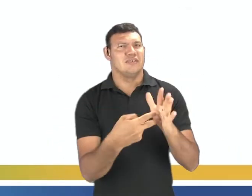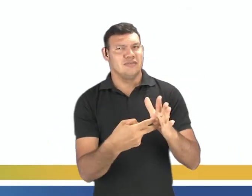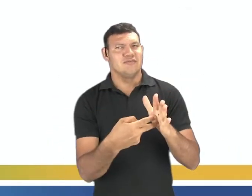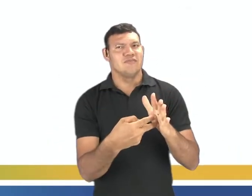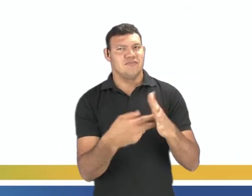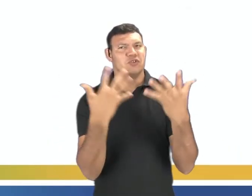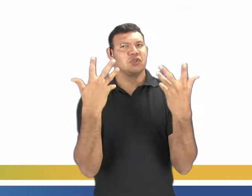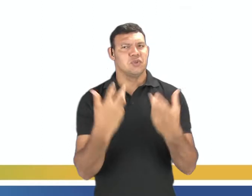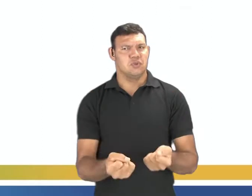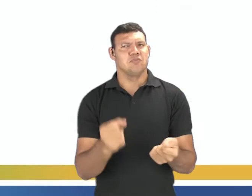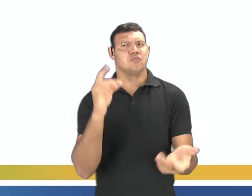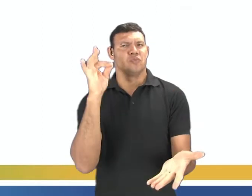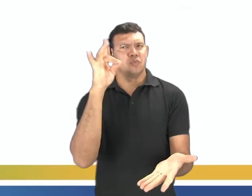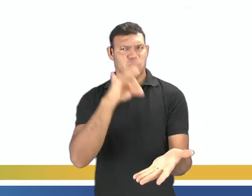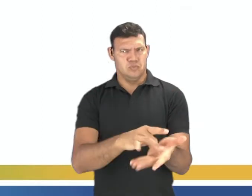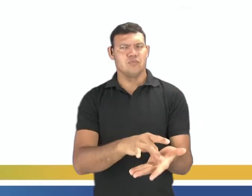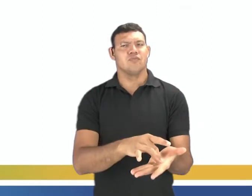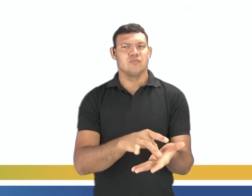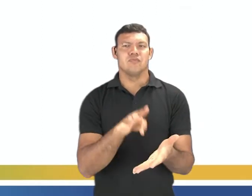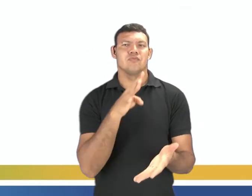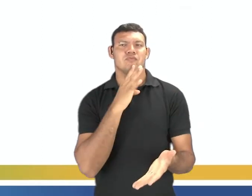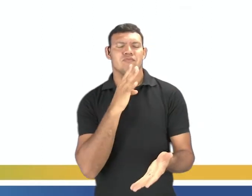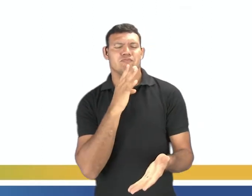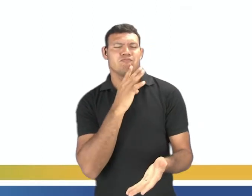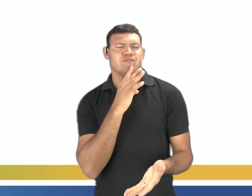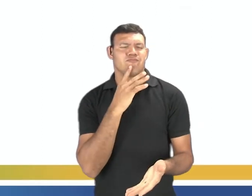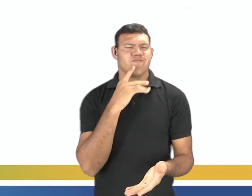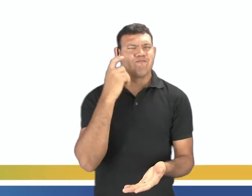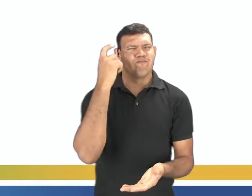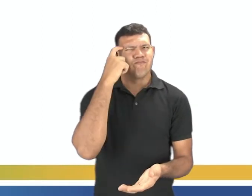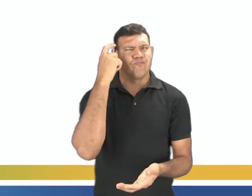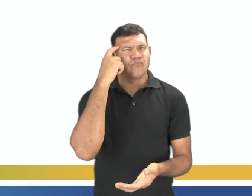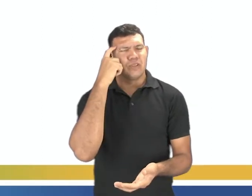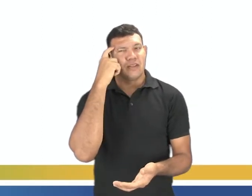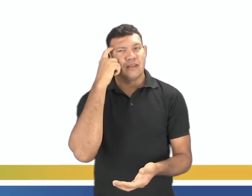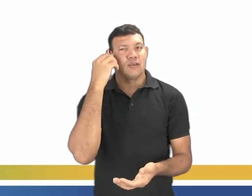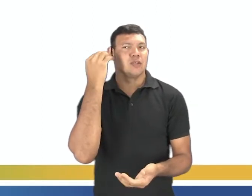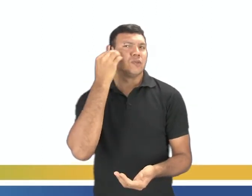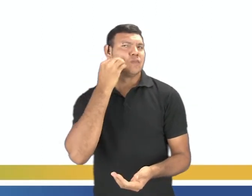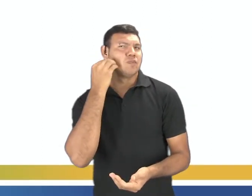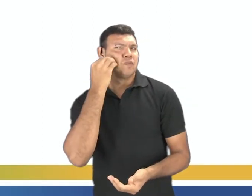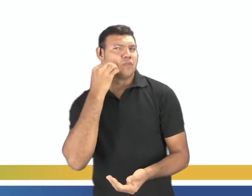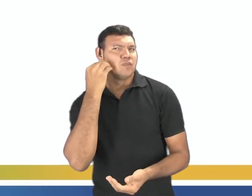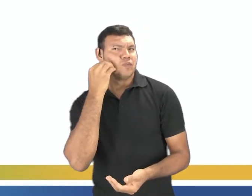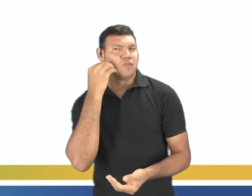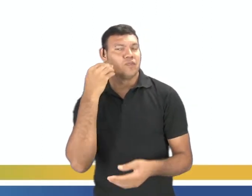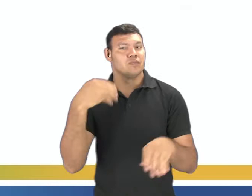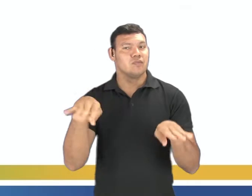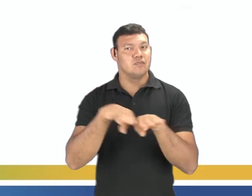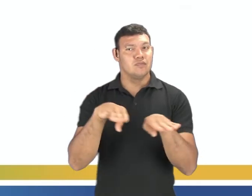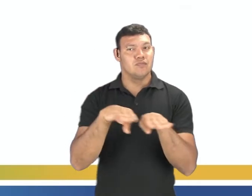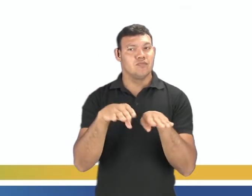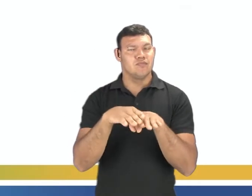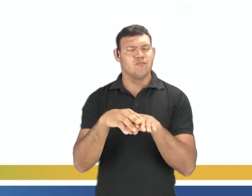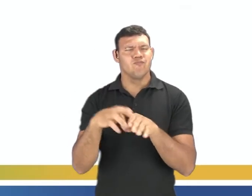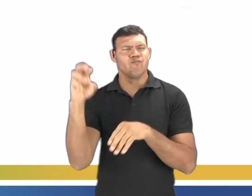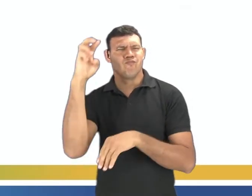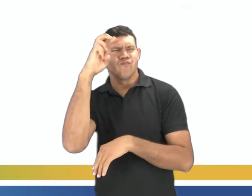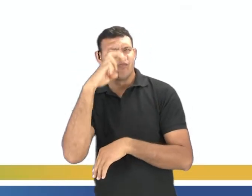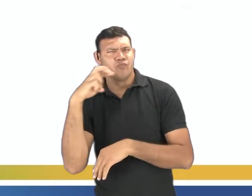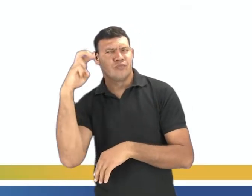tratado como verdade a partir do conhecimento intuitivo decorrente da experiência e da observação